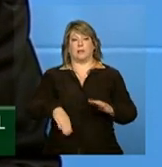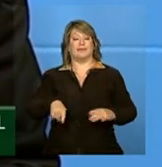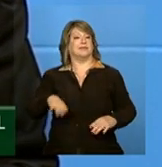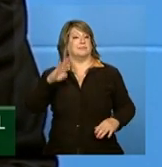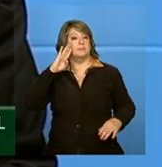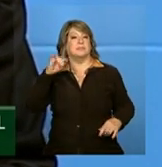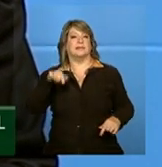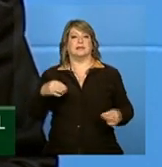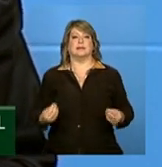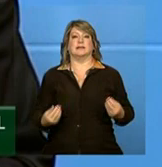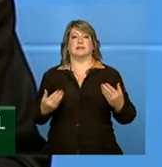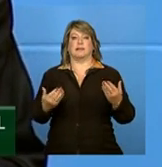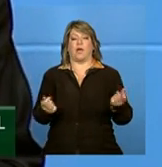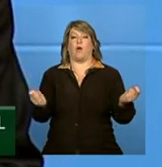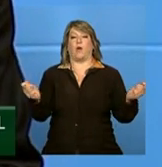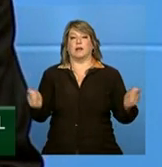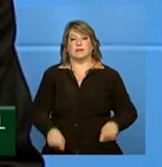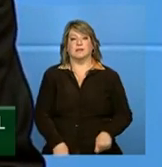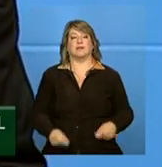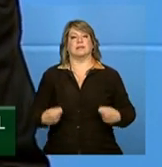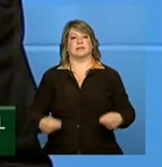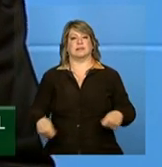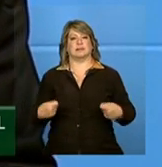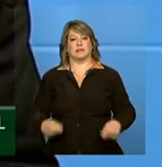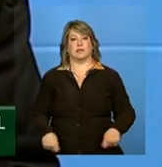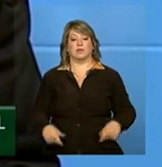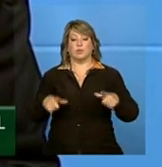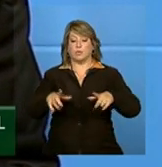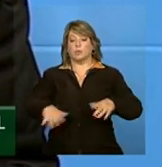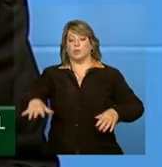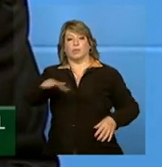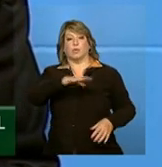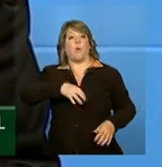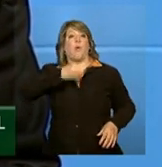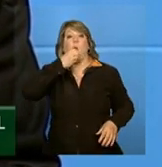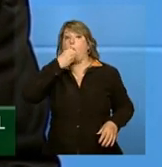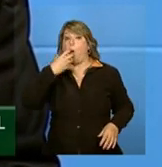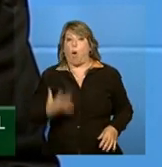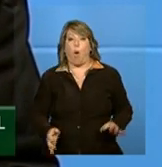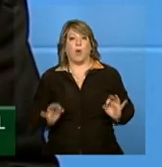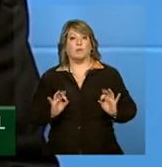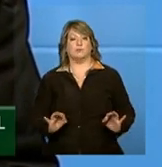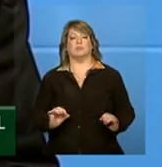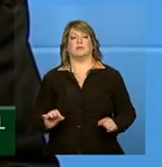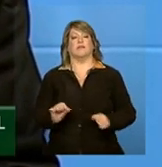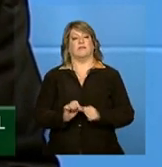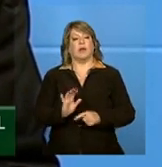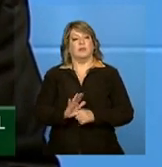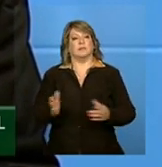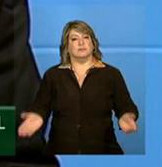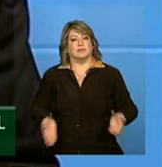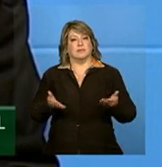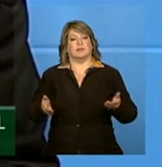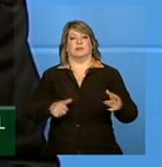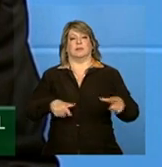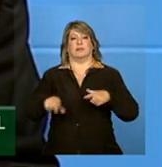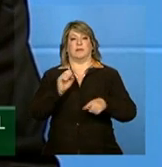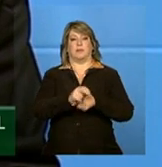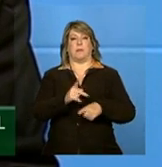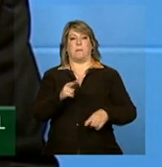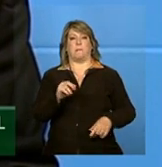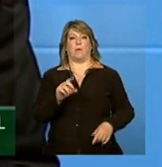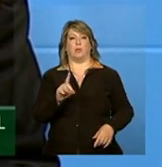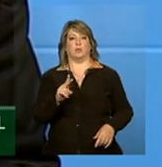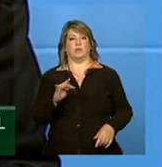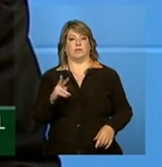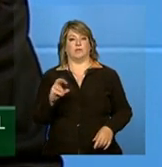para fornecer as condições necessárias e um ambiente ótimo que estimule o emprego produtivo. Este papel,